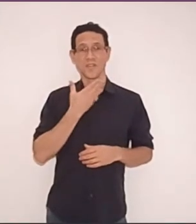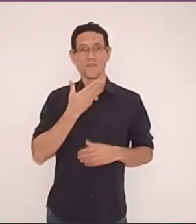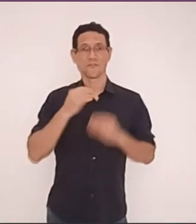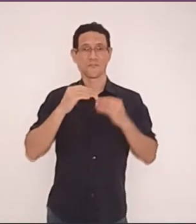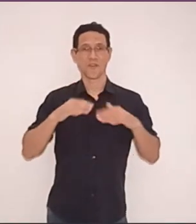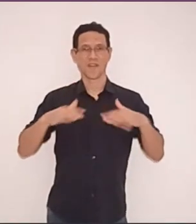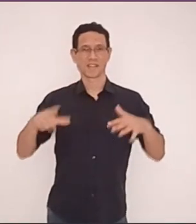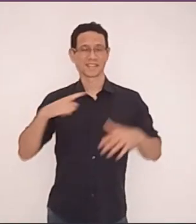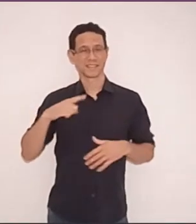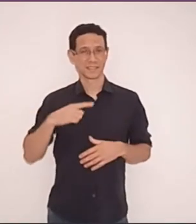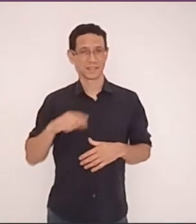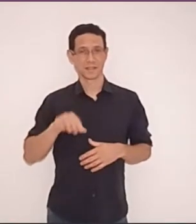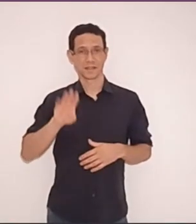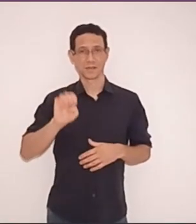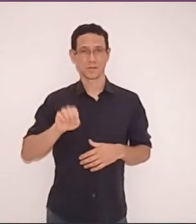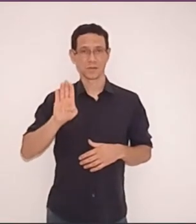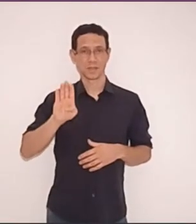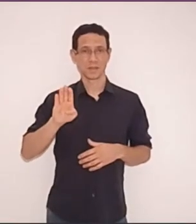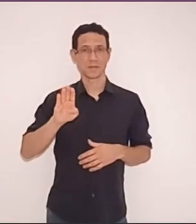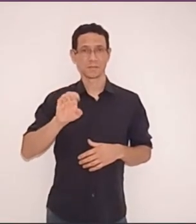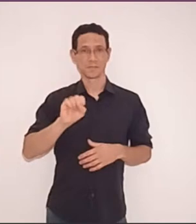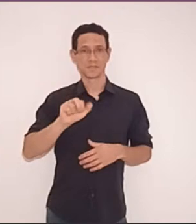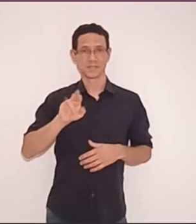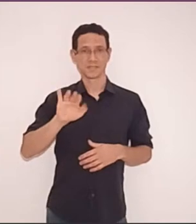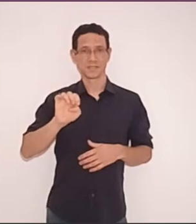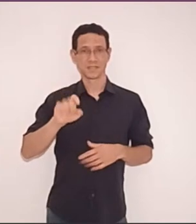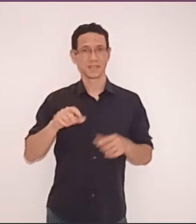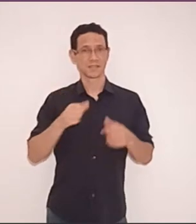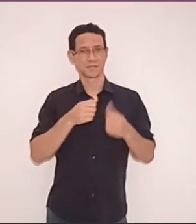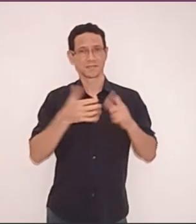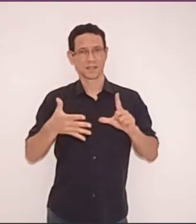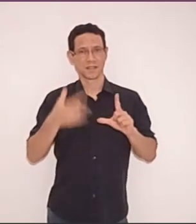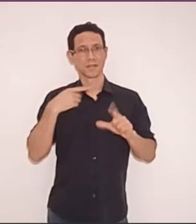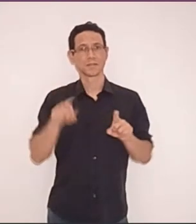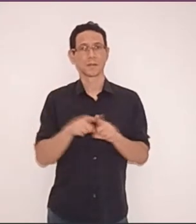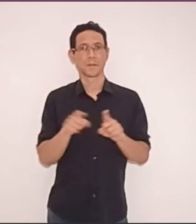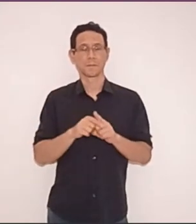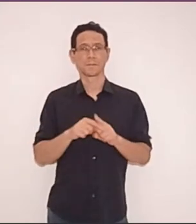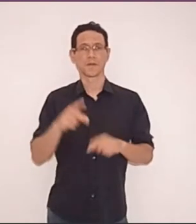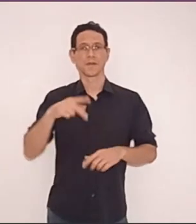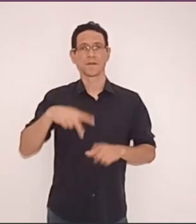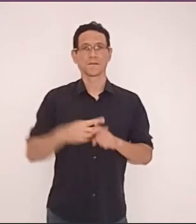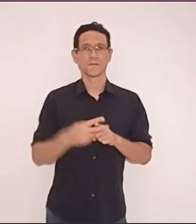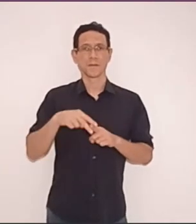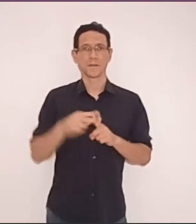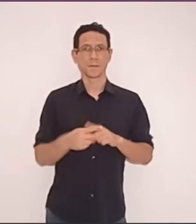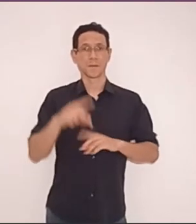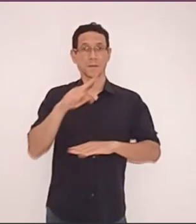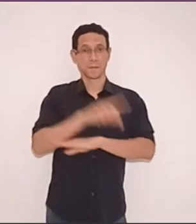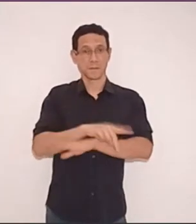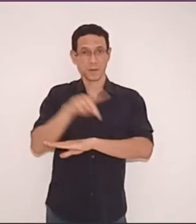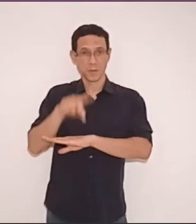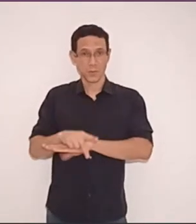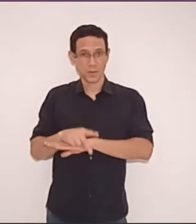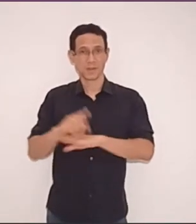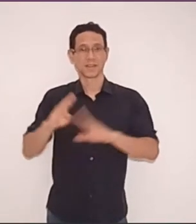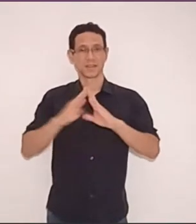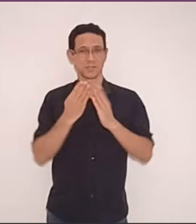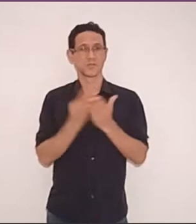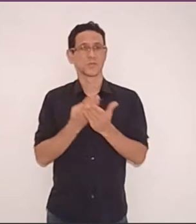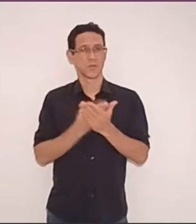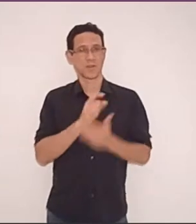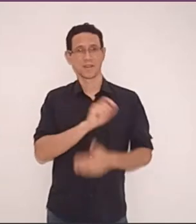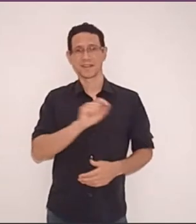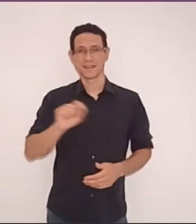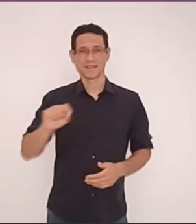tem uma websérie também pensada como ferramenta pedagógica nas escolas né ela tem aí